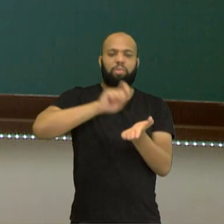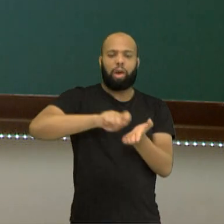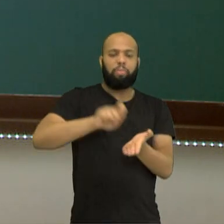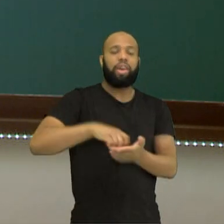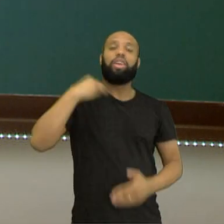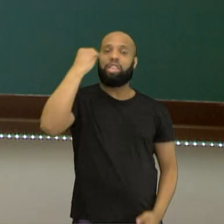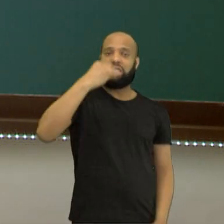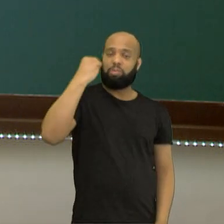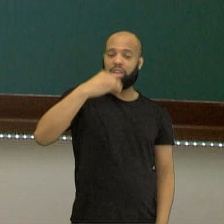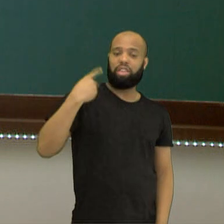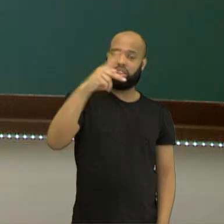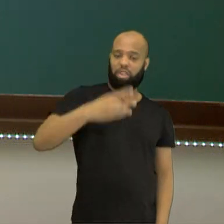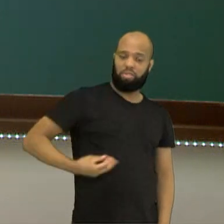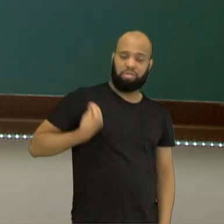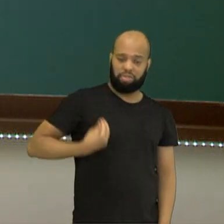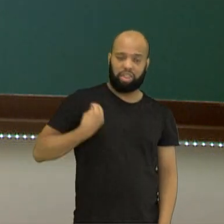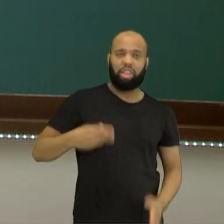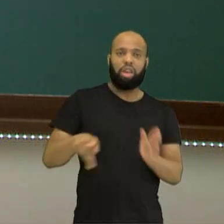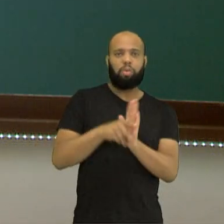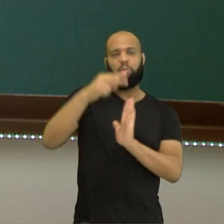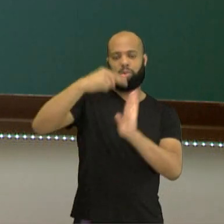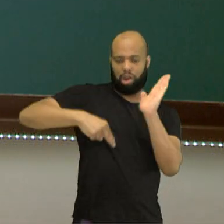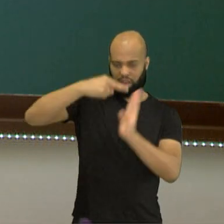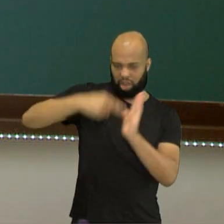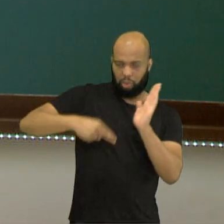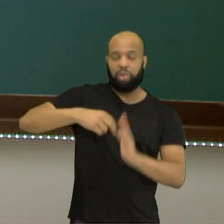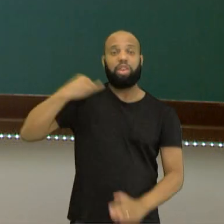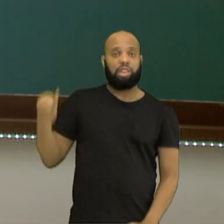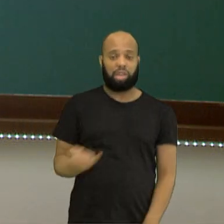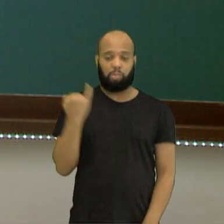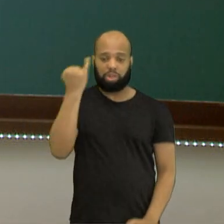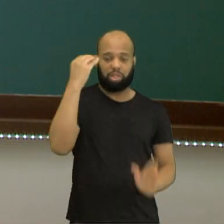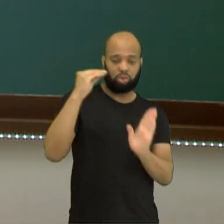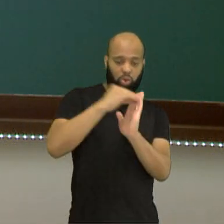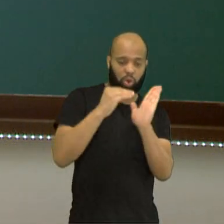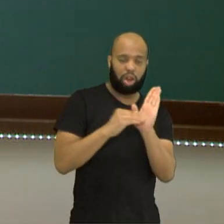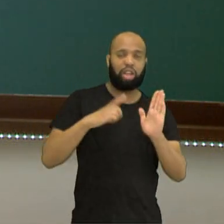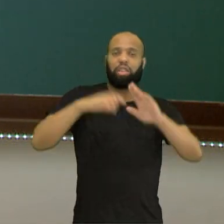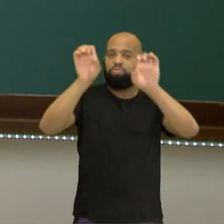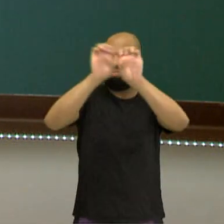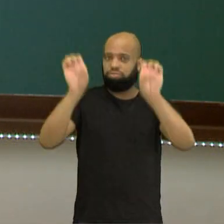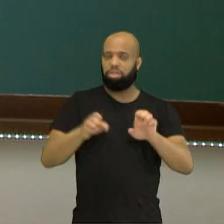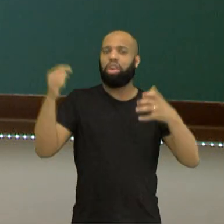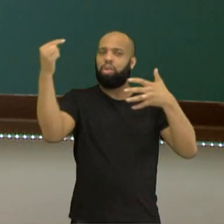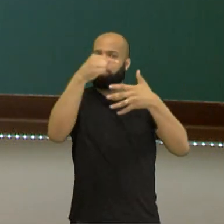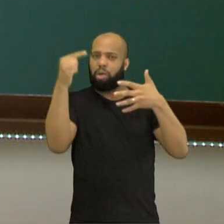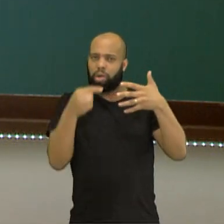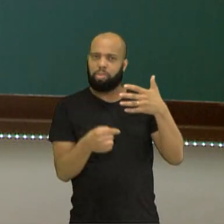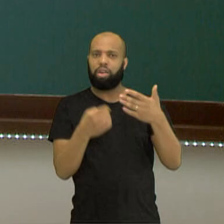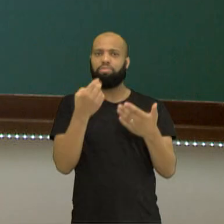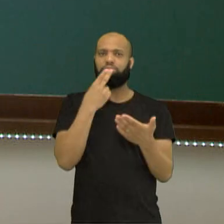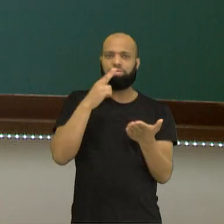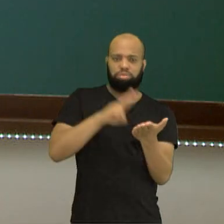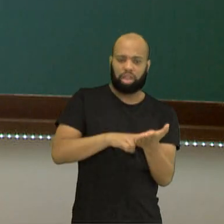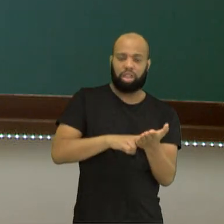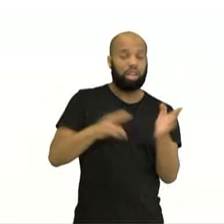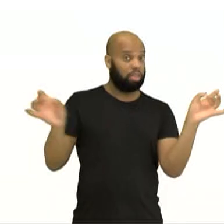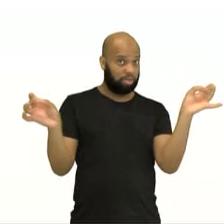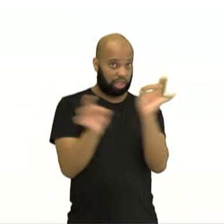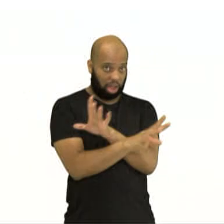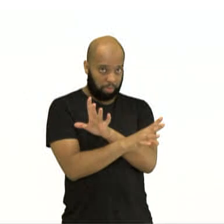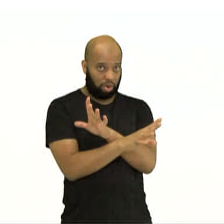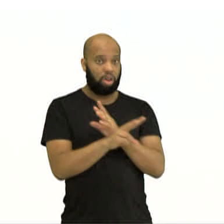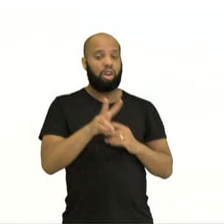experiência sua com o mundo da leitura. Não se esqueça de utilizar os elementos constituintes da carta. Após a